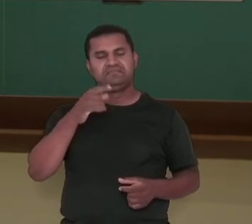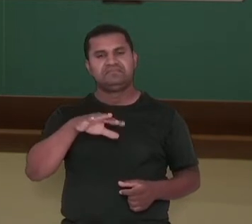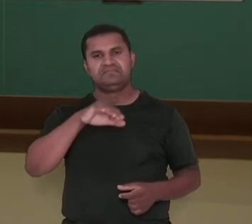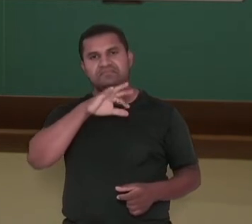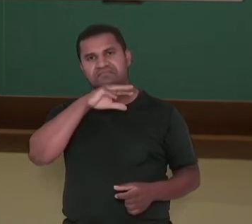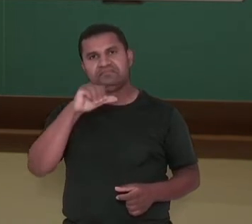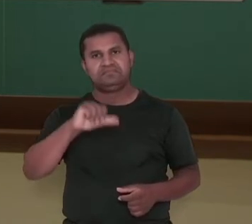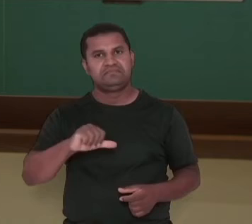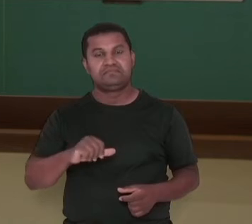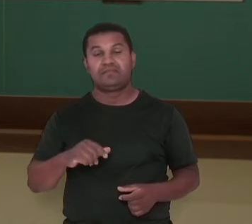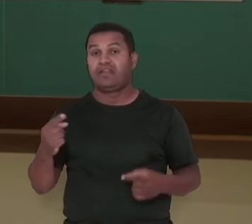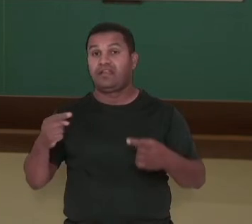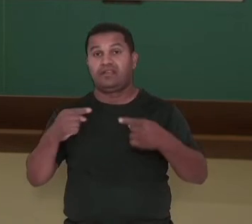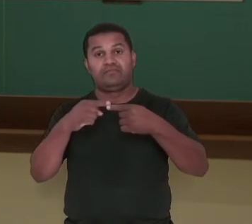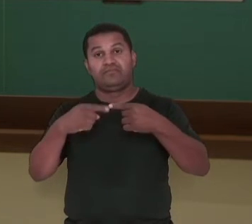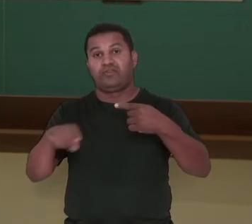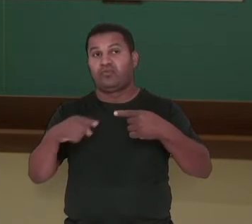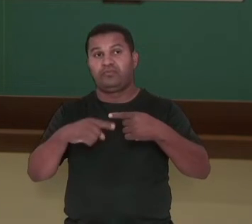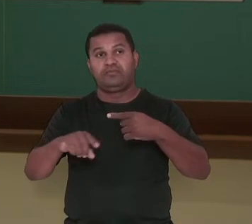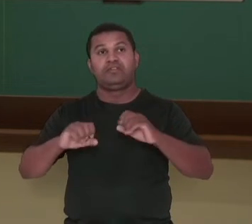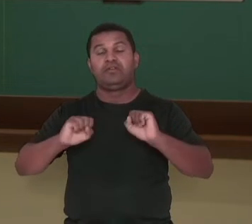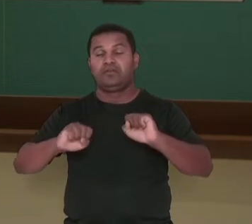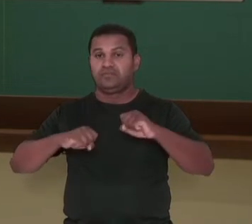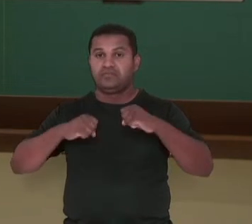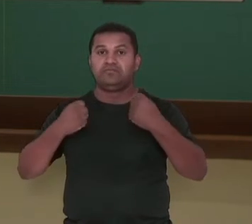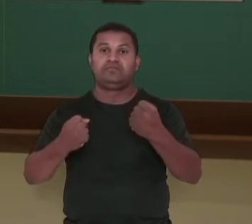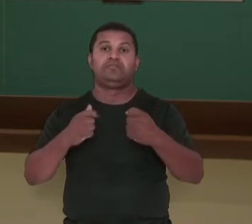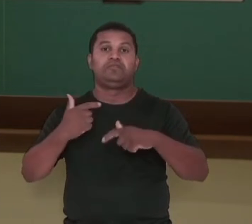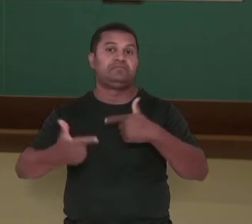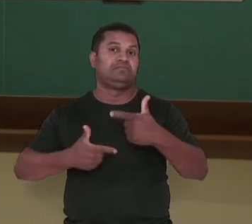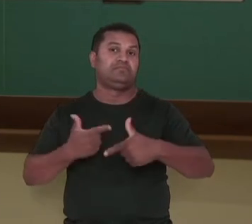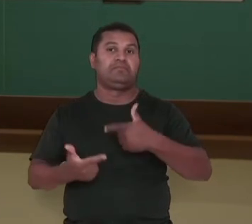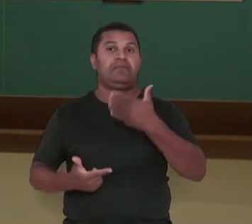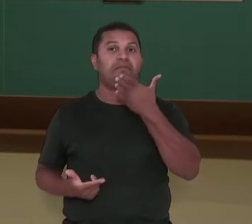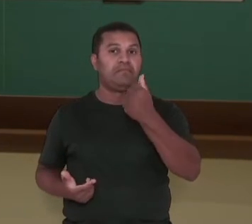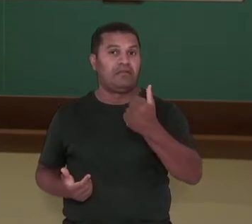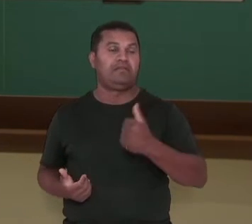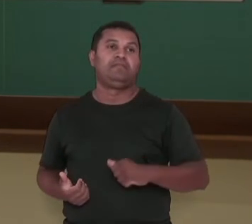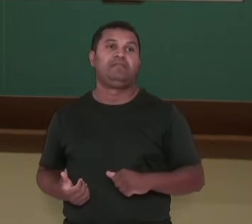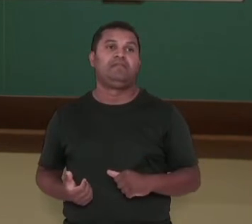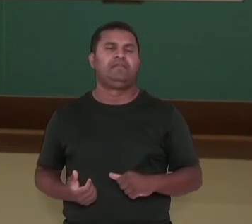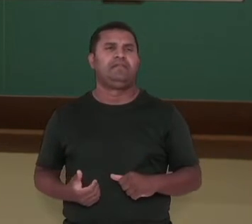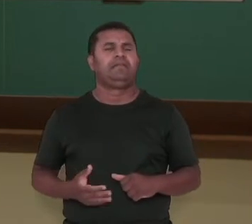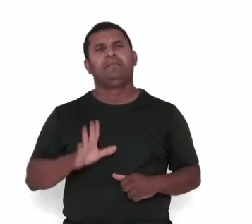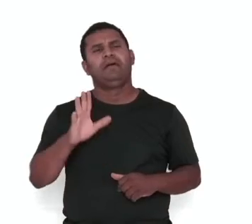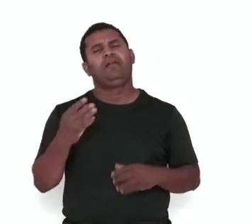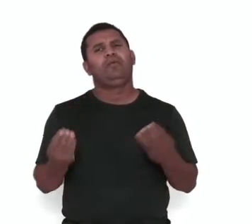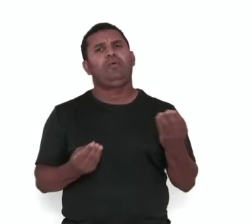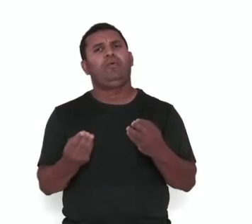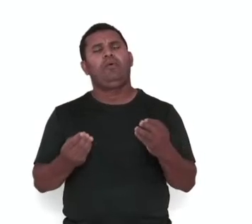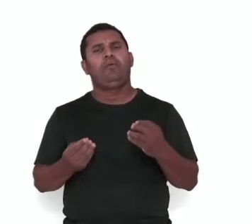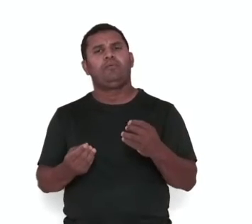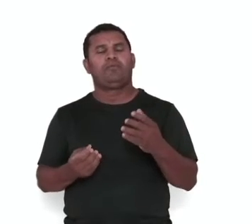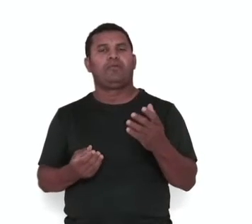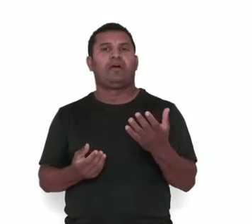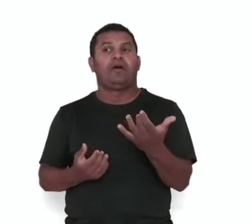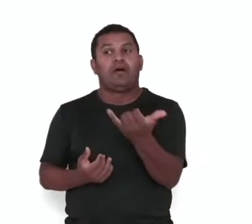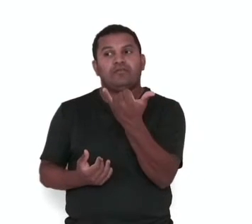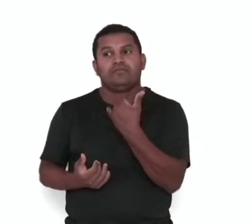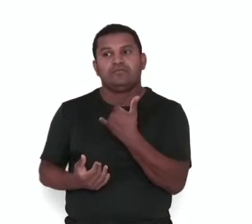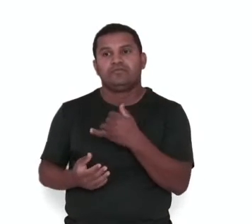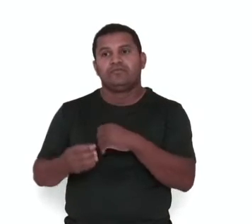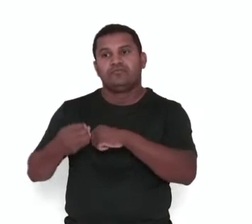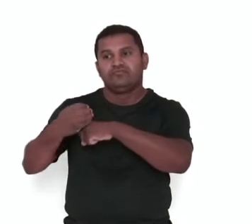correspondia a uma atitude proativa. E sugestões para aplicar essa proatividade? Durante um dia